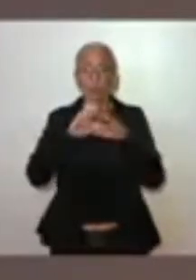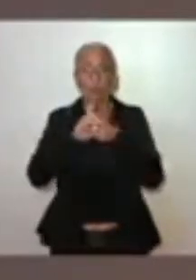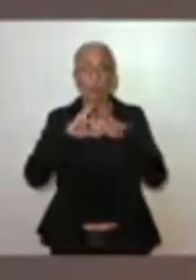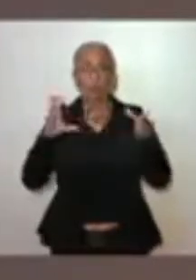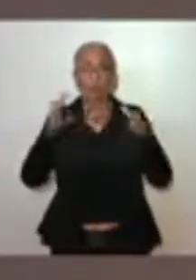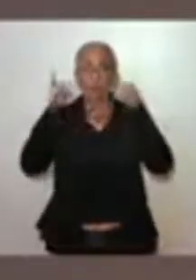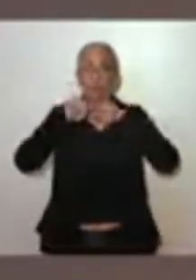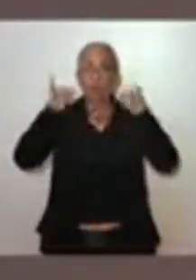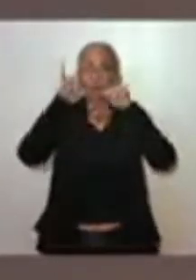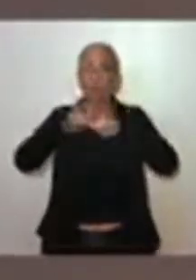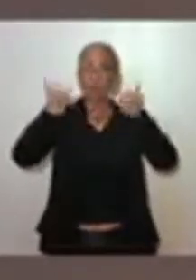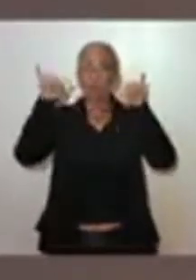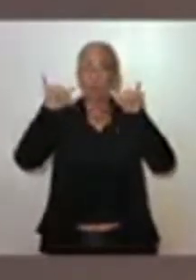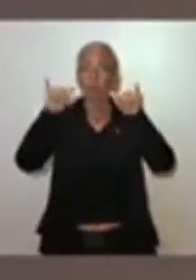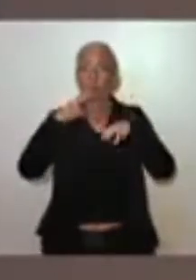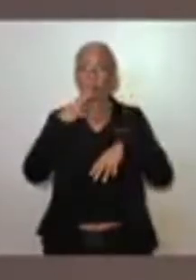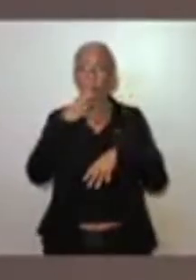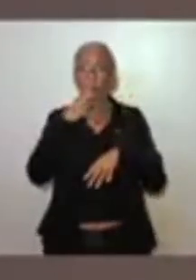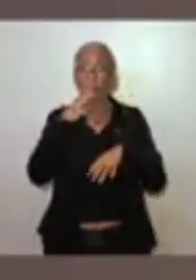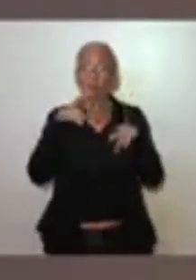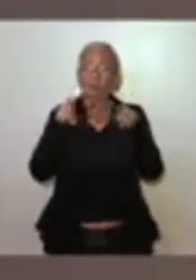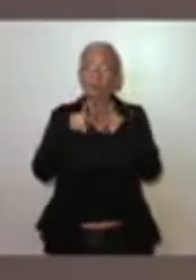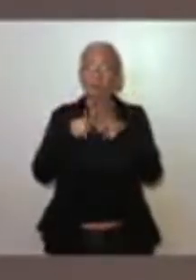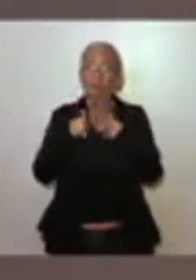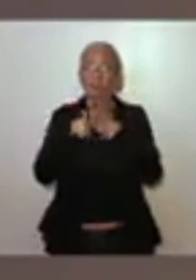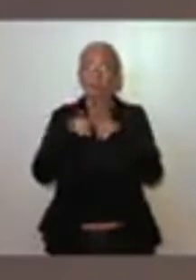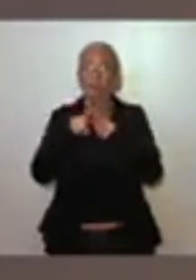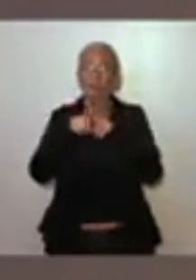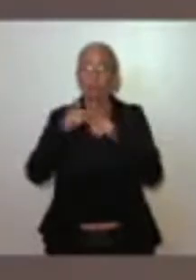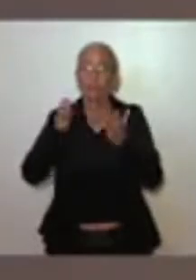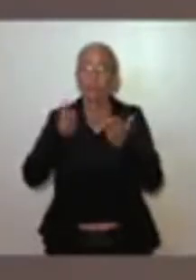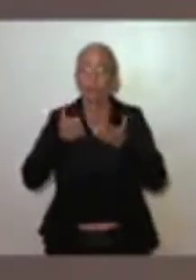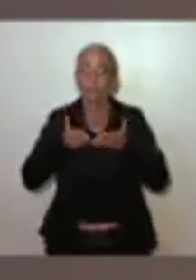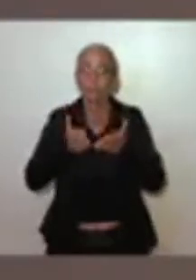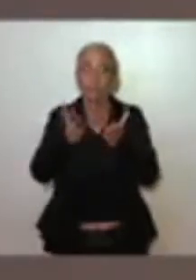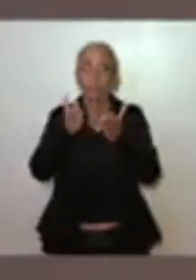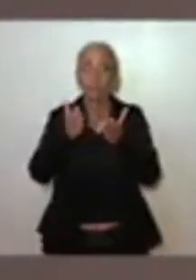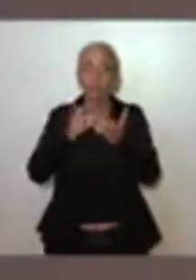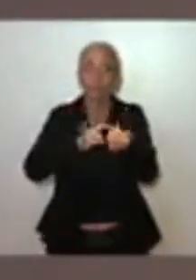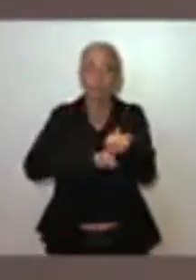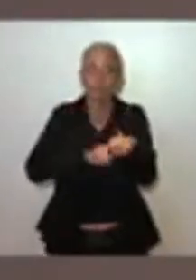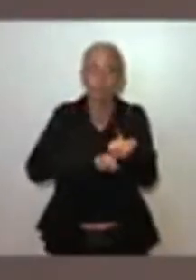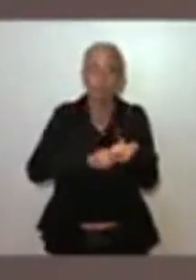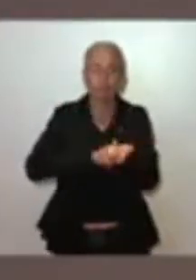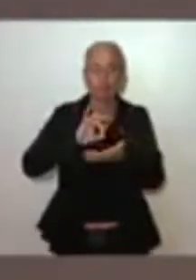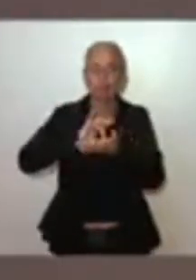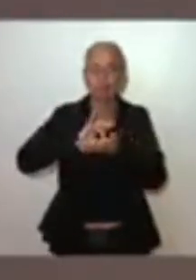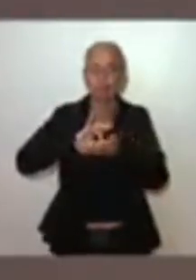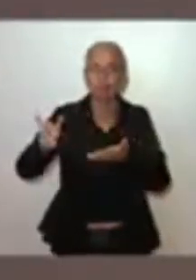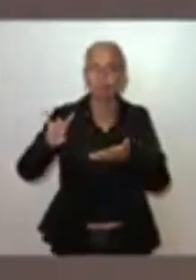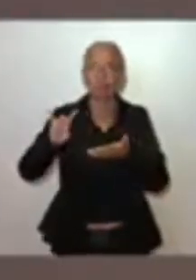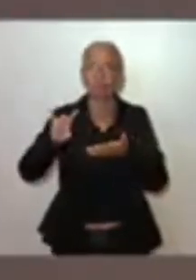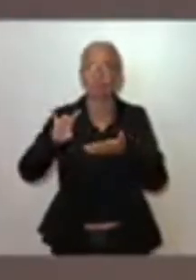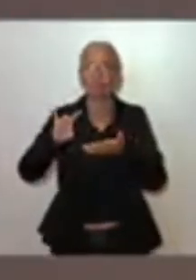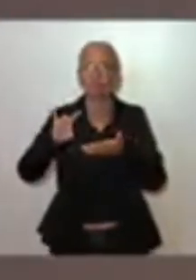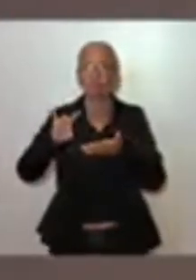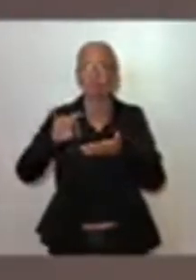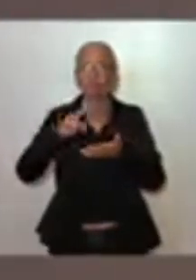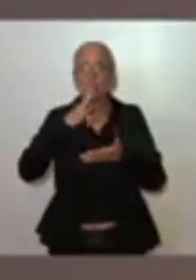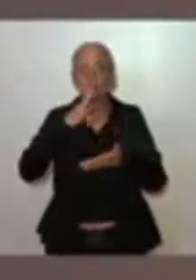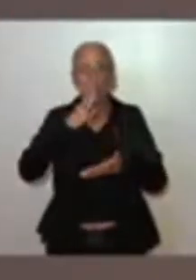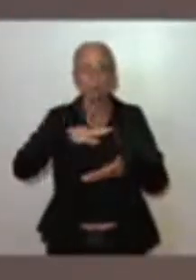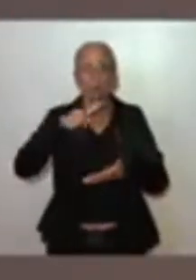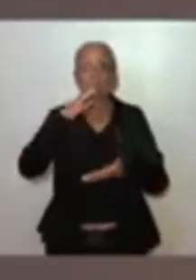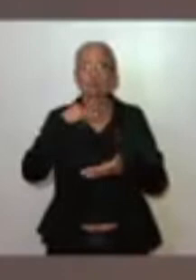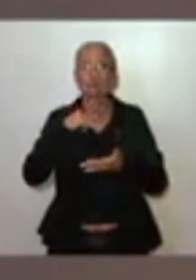à informação e ao conhecimento também abriu o caminho para o ódio para a desinformação para